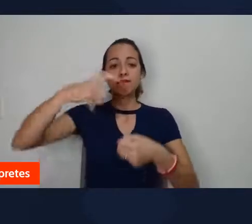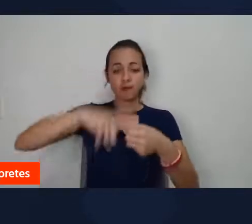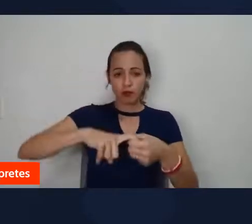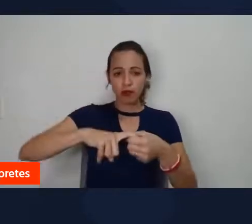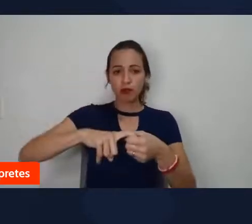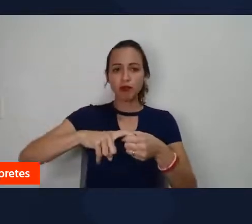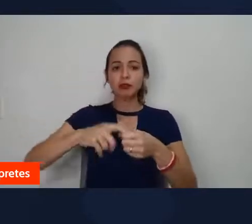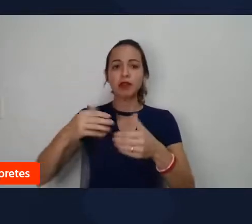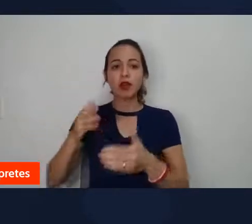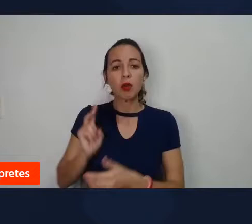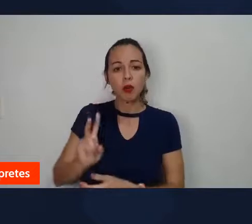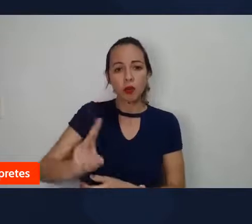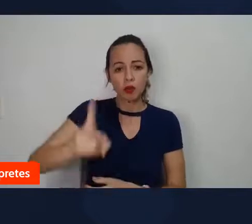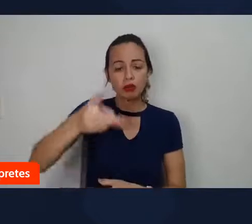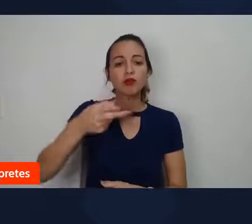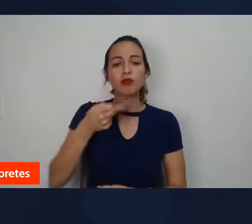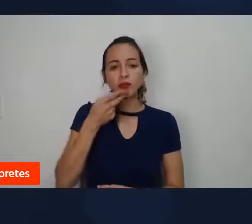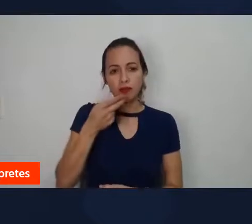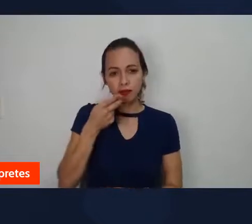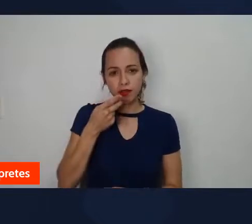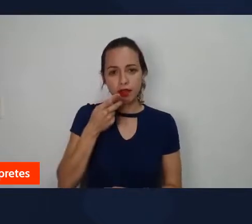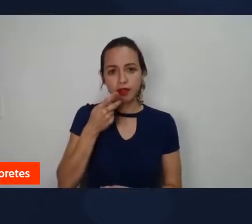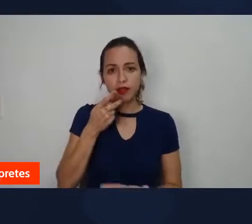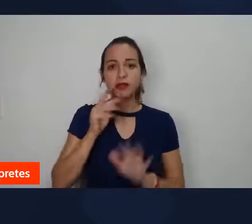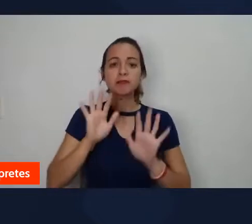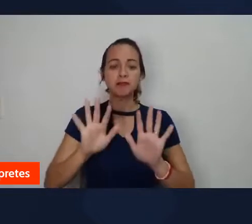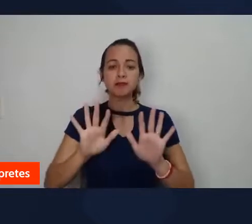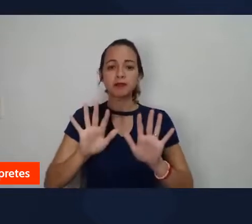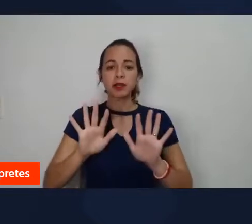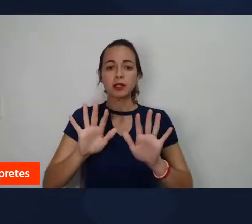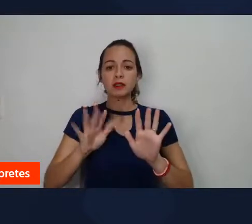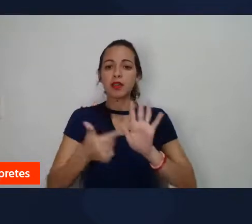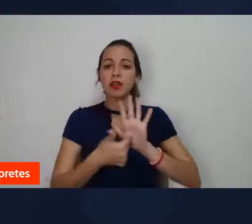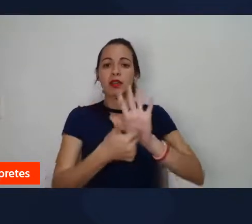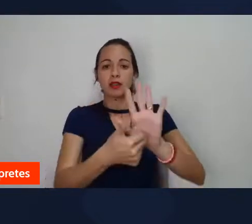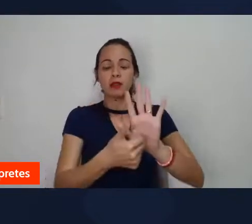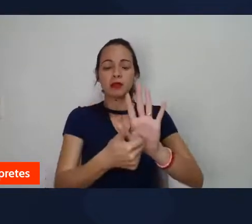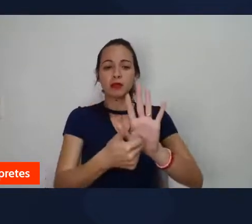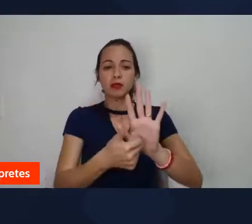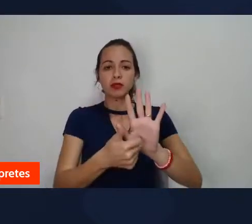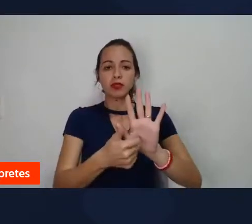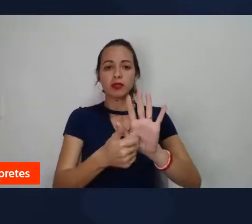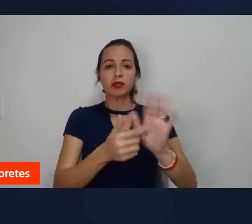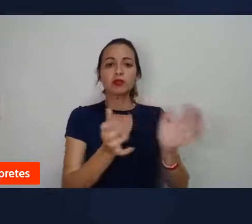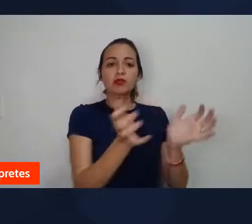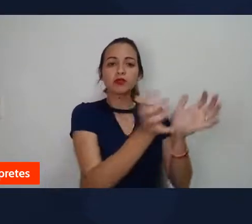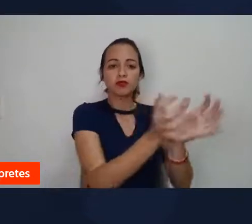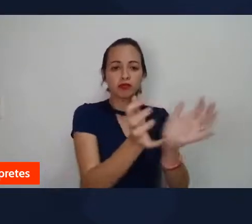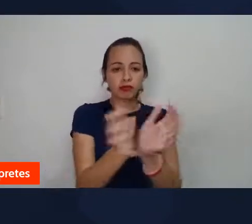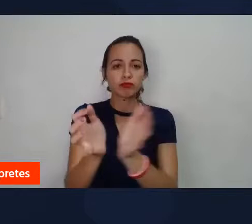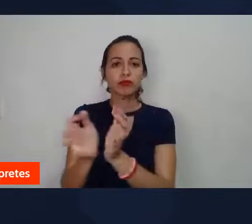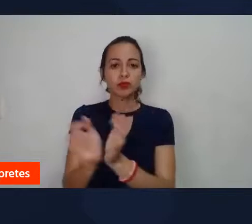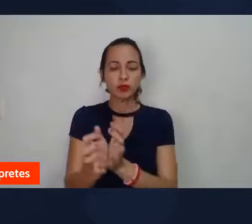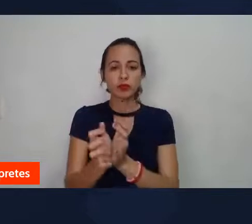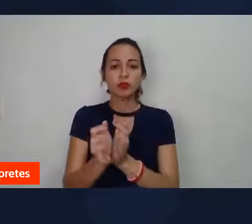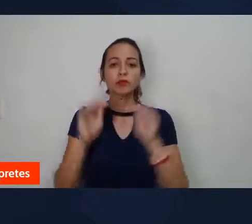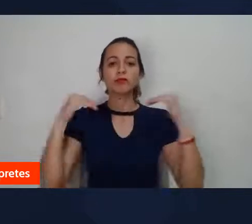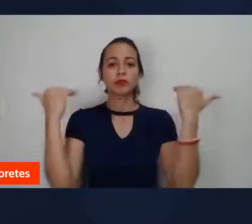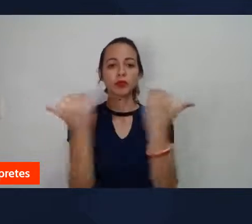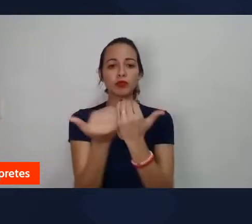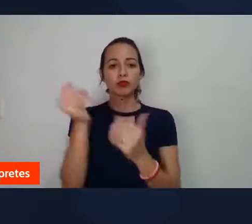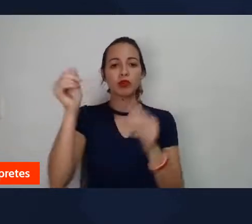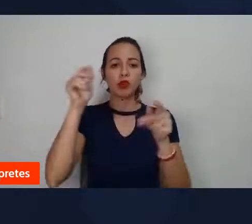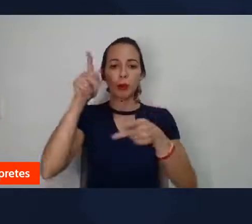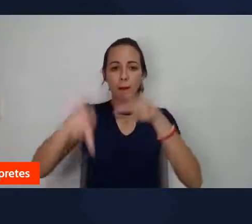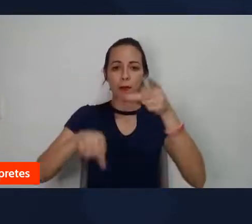de sua fala, eu quero aqui lembrar os integrantes, neste momento, do Fórum Nacional Popular